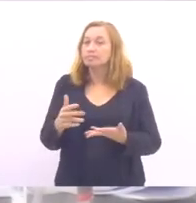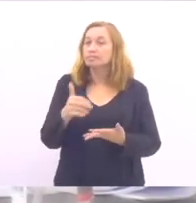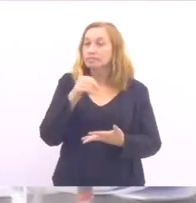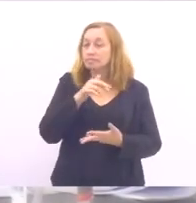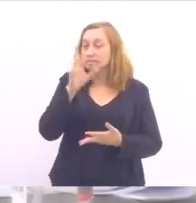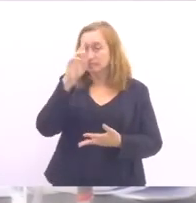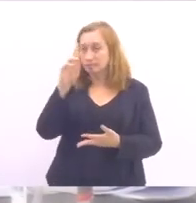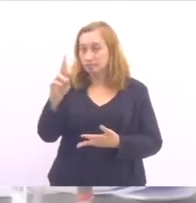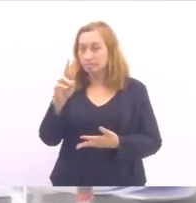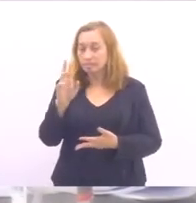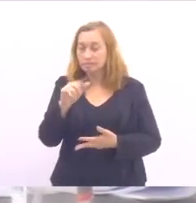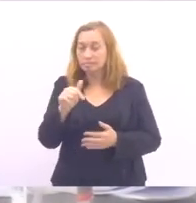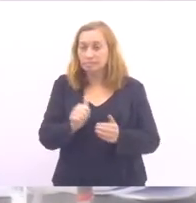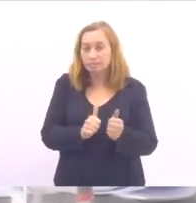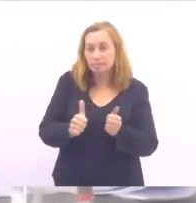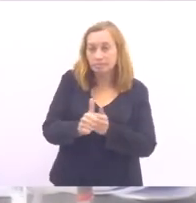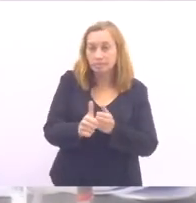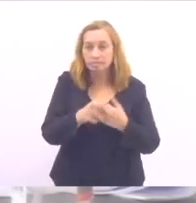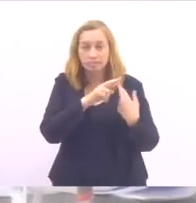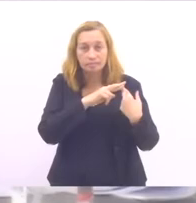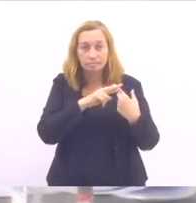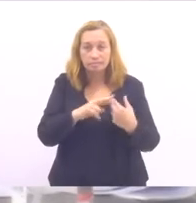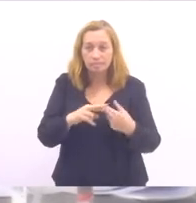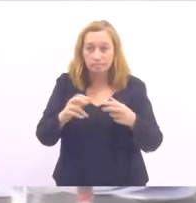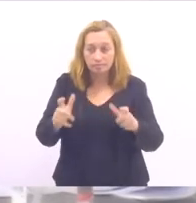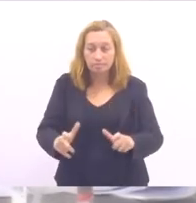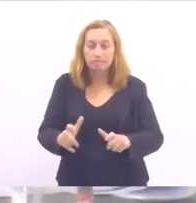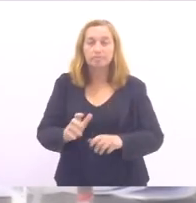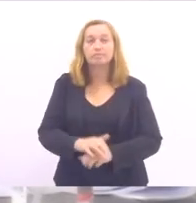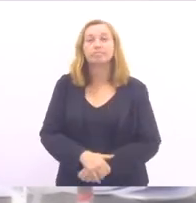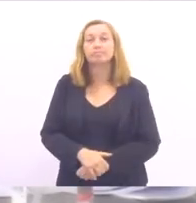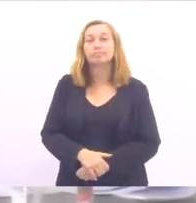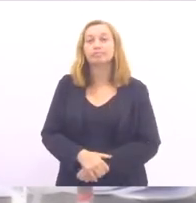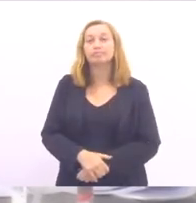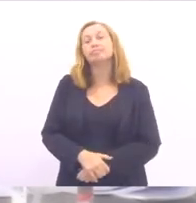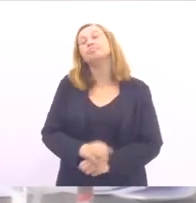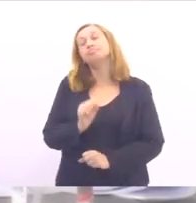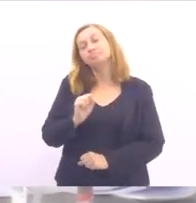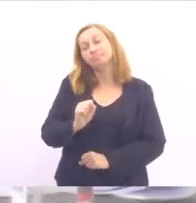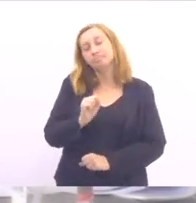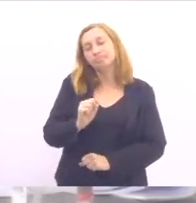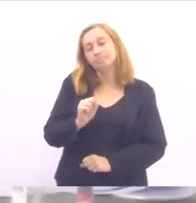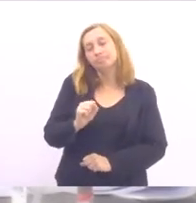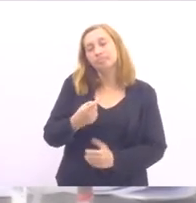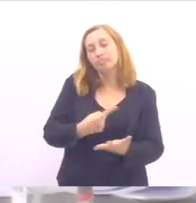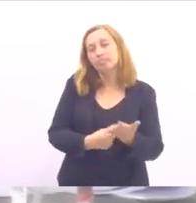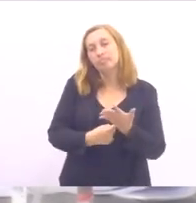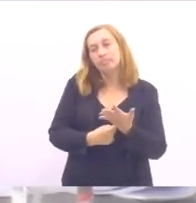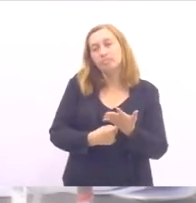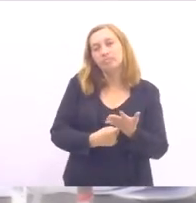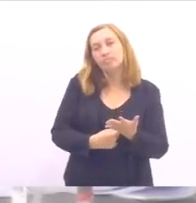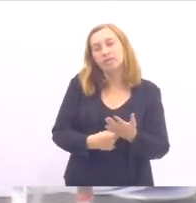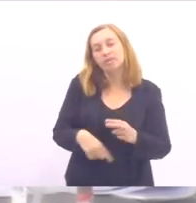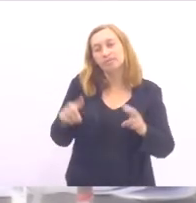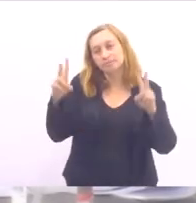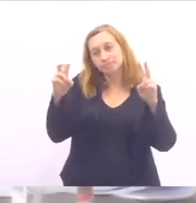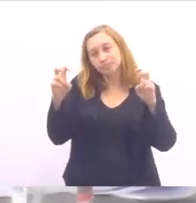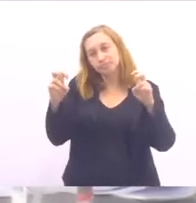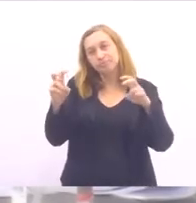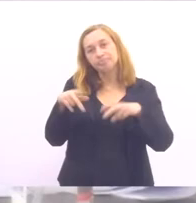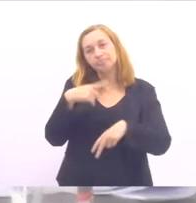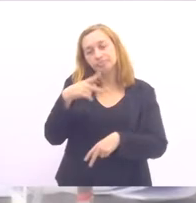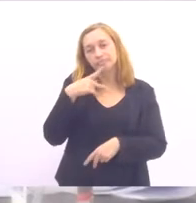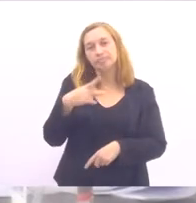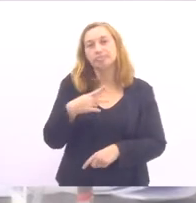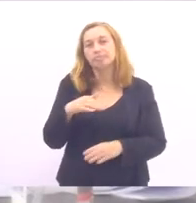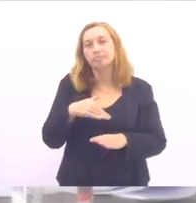está à frente, pelo que eu sei, desse CAL. E o que, que a senhora poderia nos ajudar nesses temas que a gente está